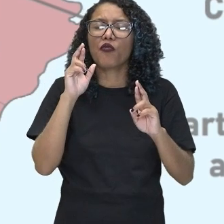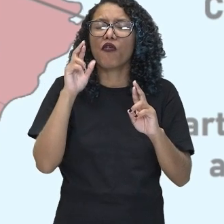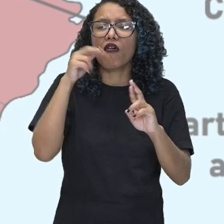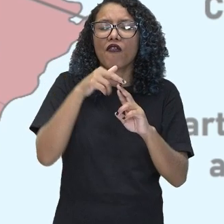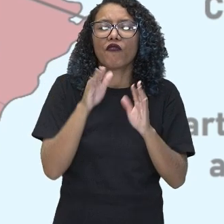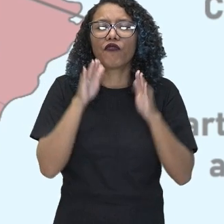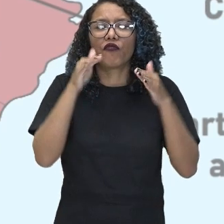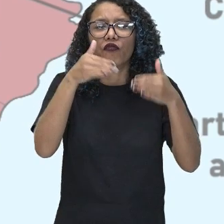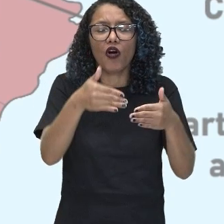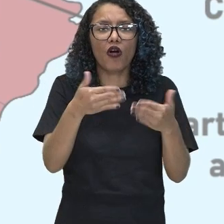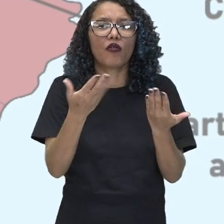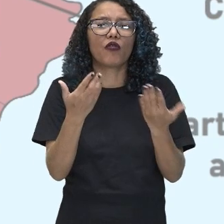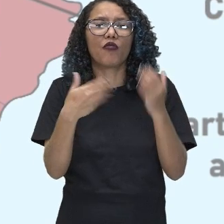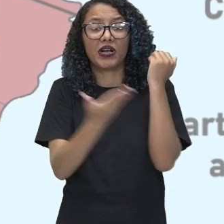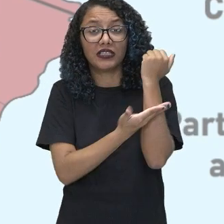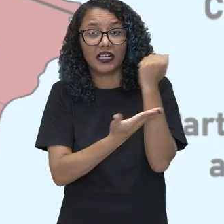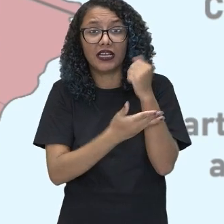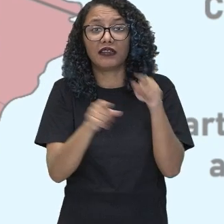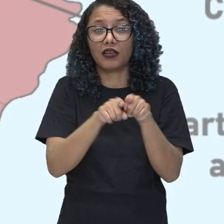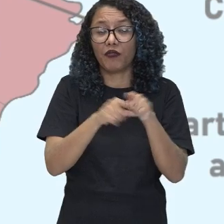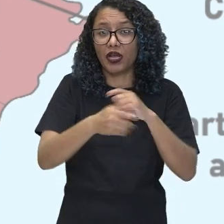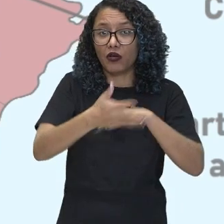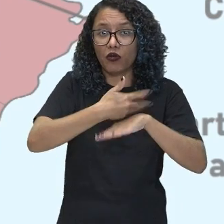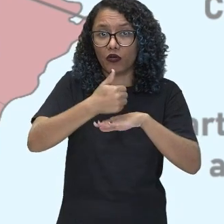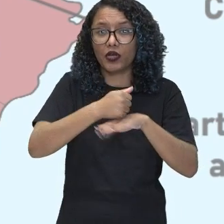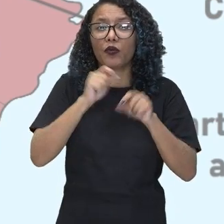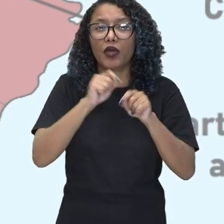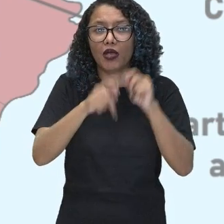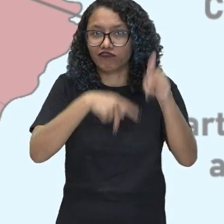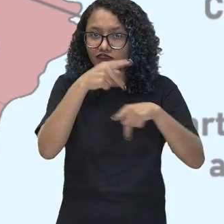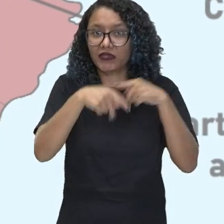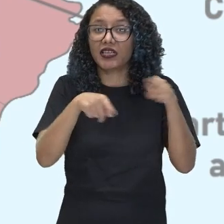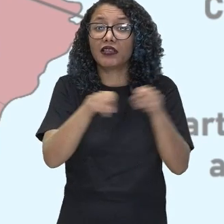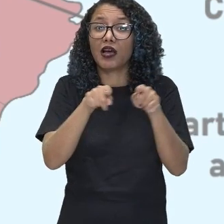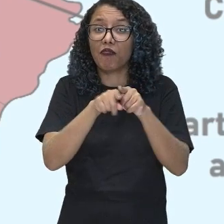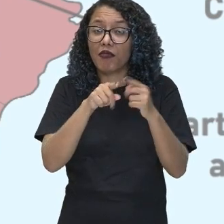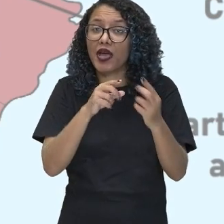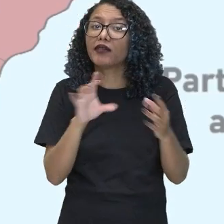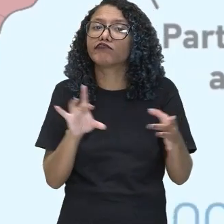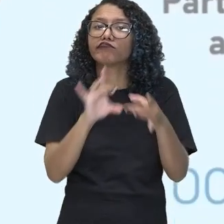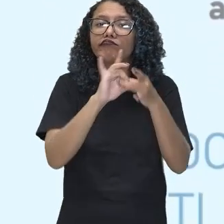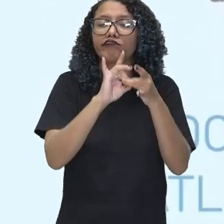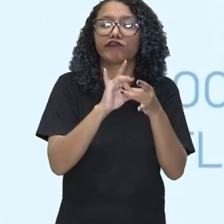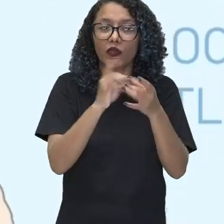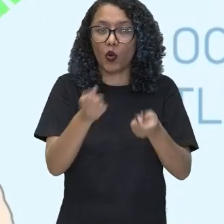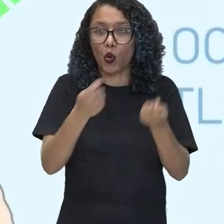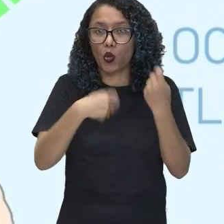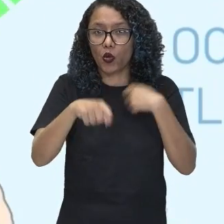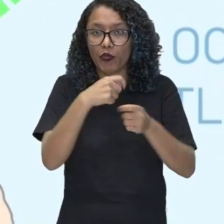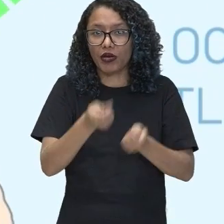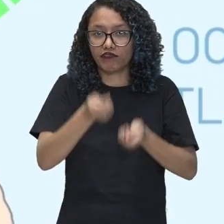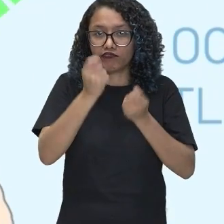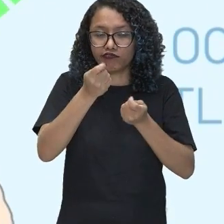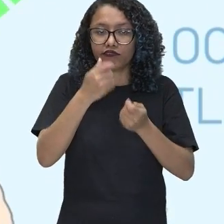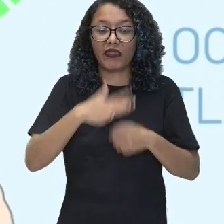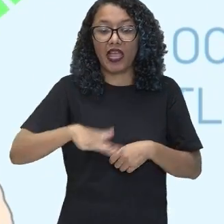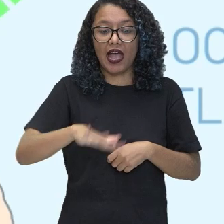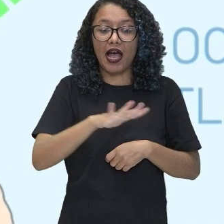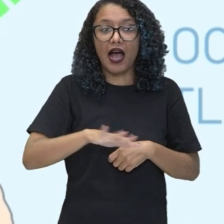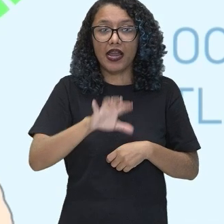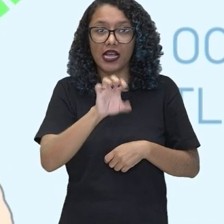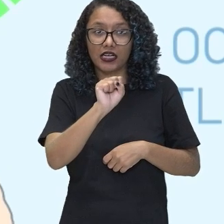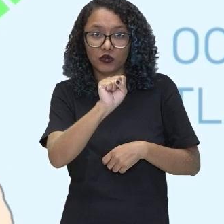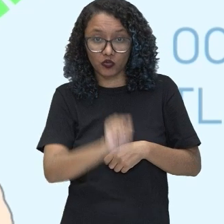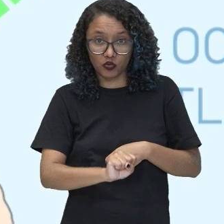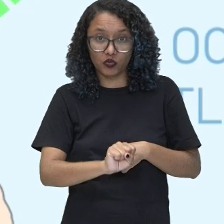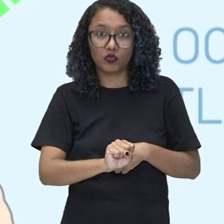colônia de povoamento, e elas também estão muito ligadas ali à economia pesqueira. A parte, então, do sul, ela está muito ligada ali com